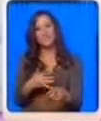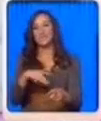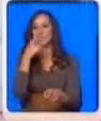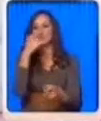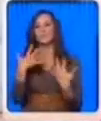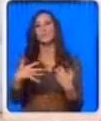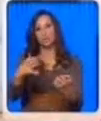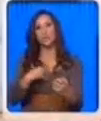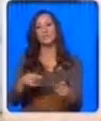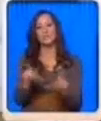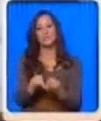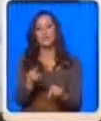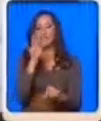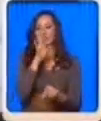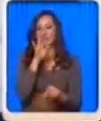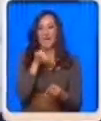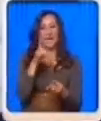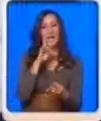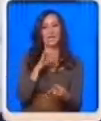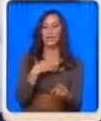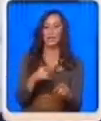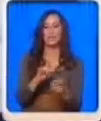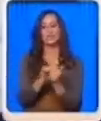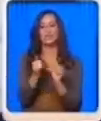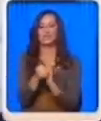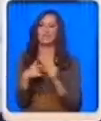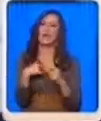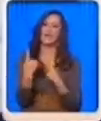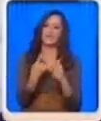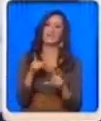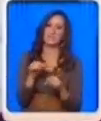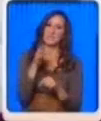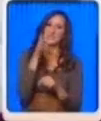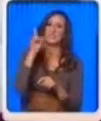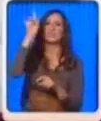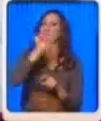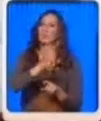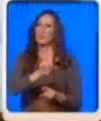ela não gostar... Muda-se? Não. Sou capaz de, às vezes, dar indicações.